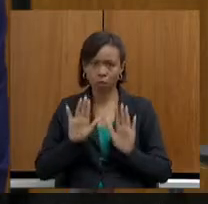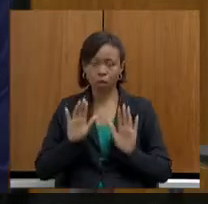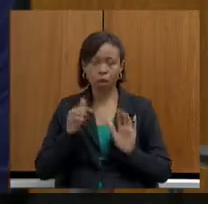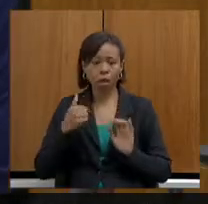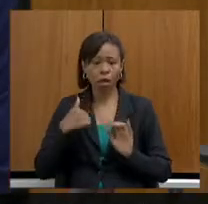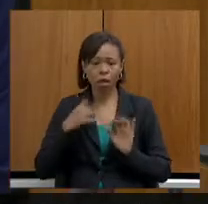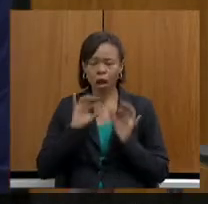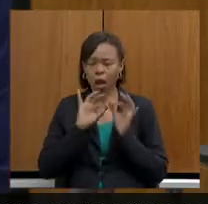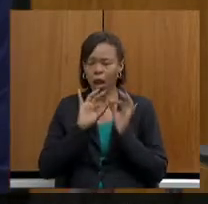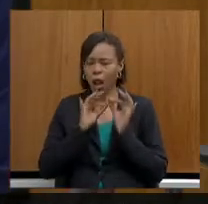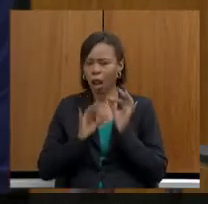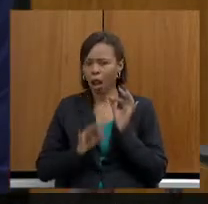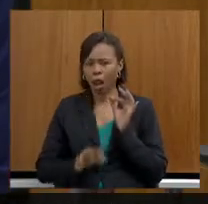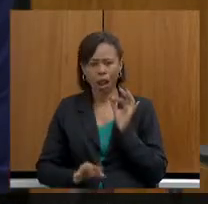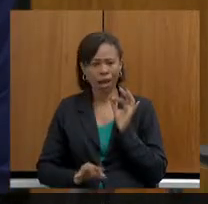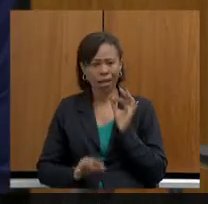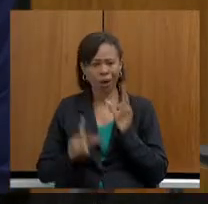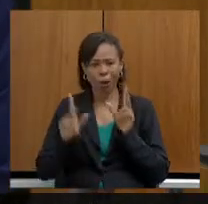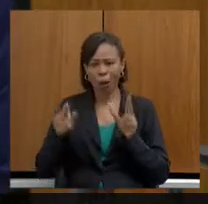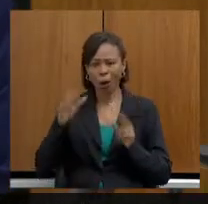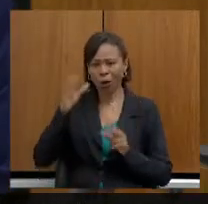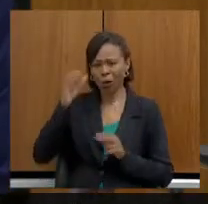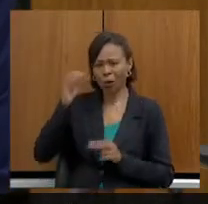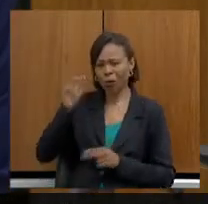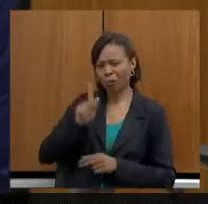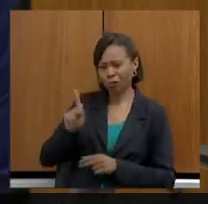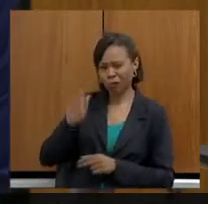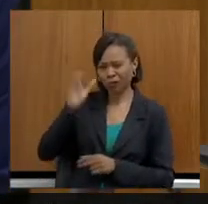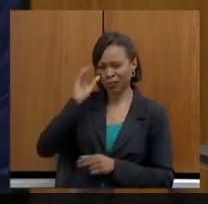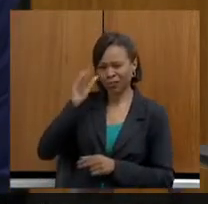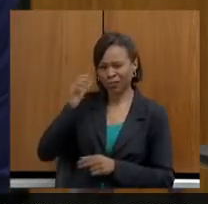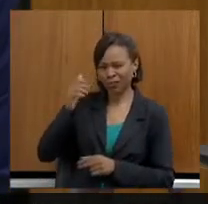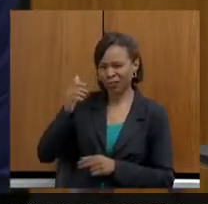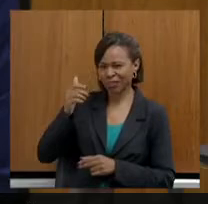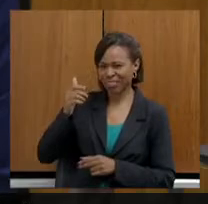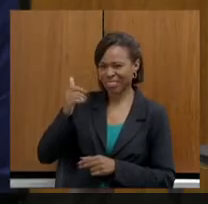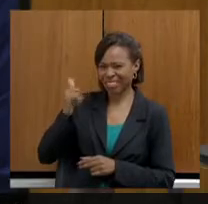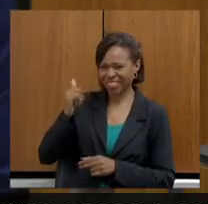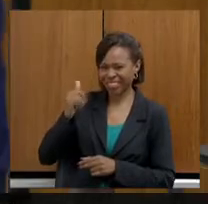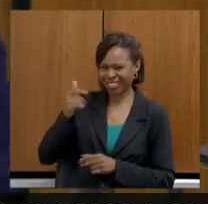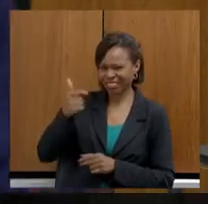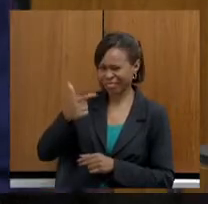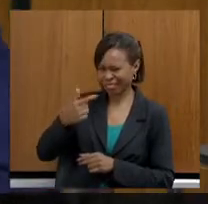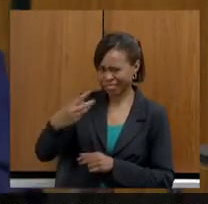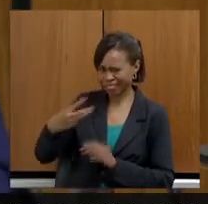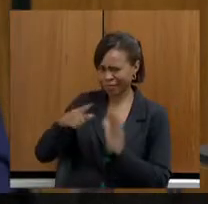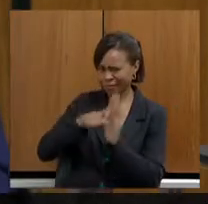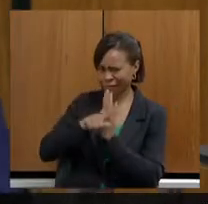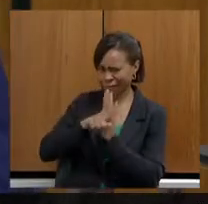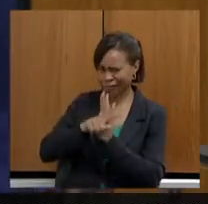tão longo quanto do professor Cleiton fez 23 perguntas a gente precisa